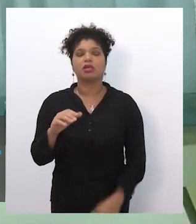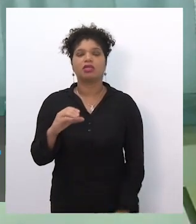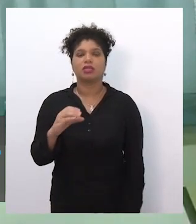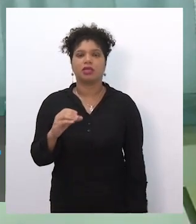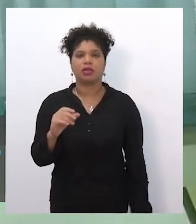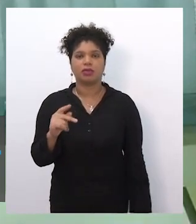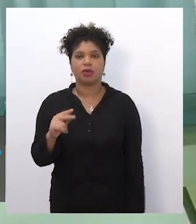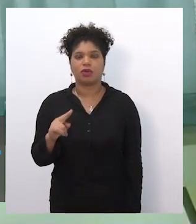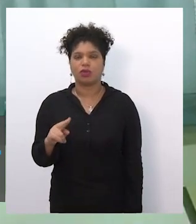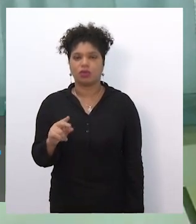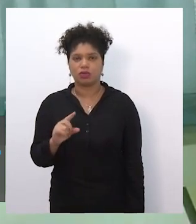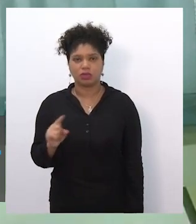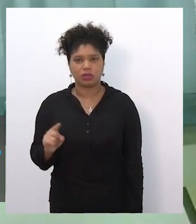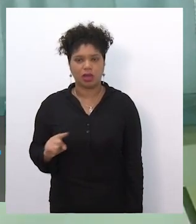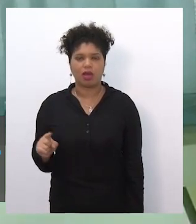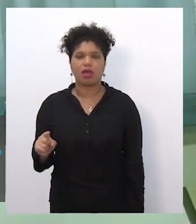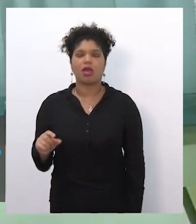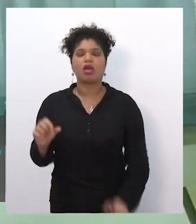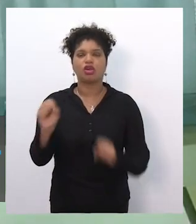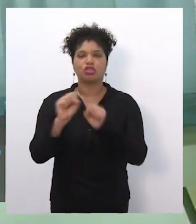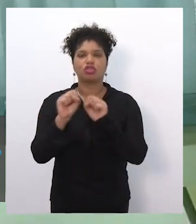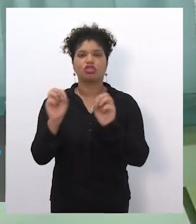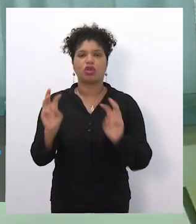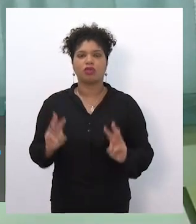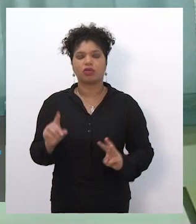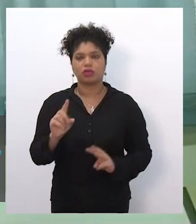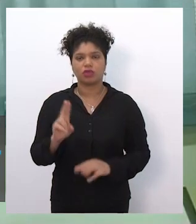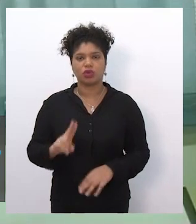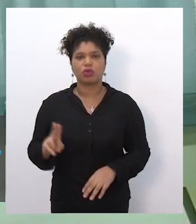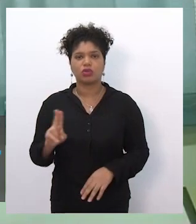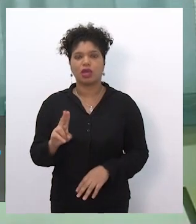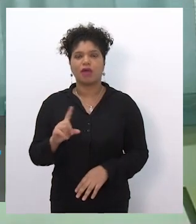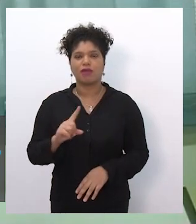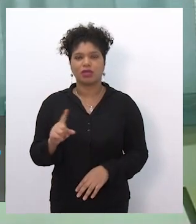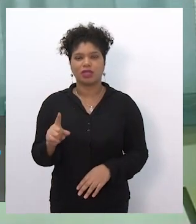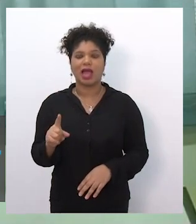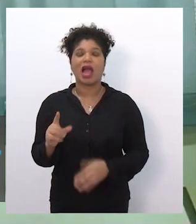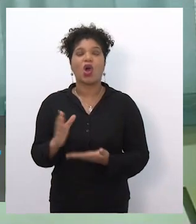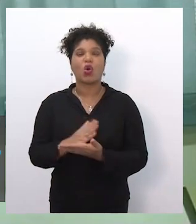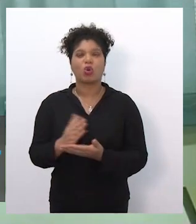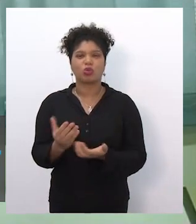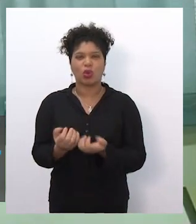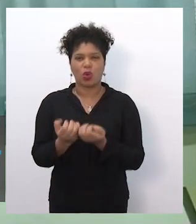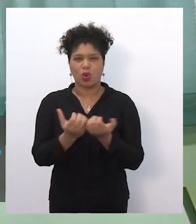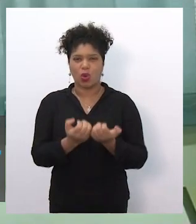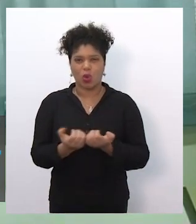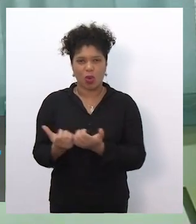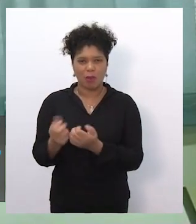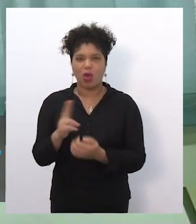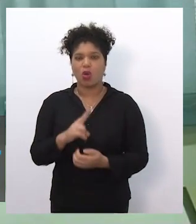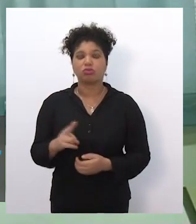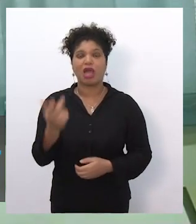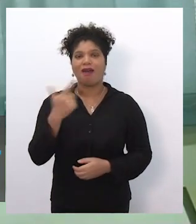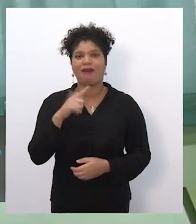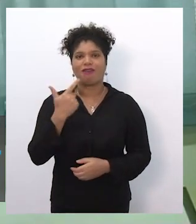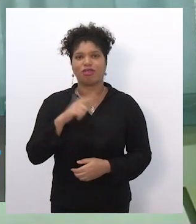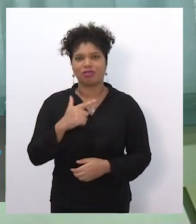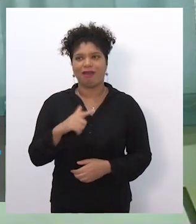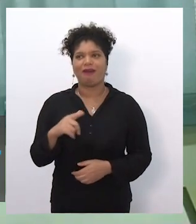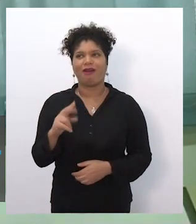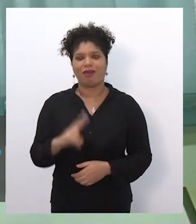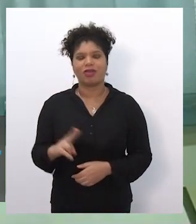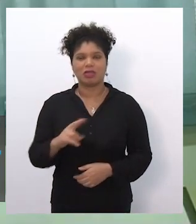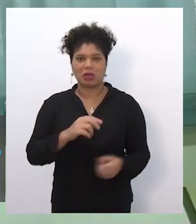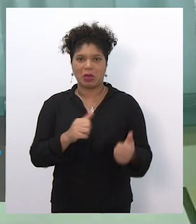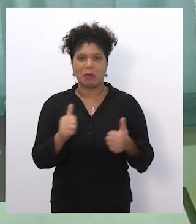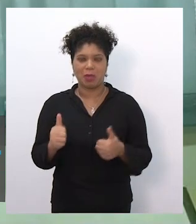são softwares muito utilizados, o pessoal que mexe com gamers, ele consegue fazer essa varredura, né, e mostrar